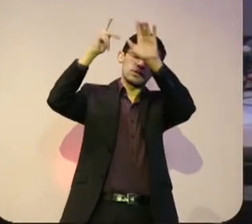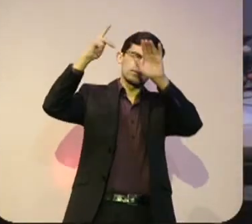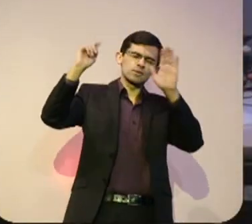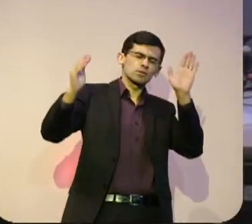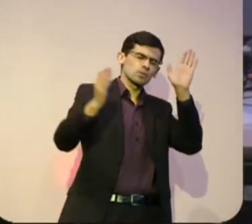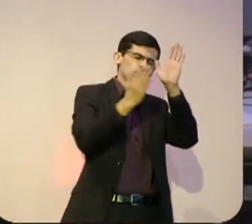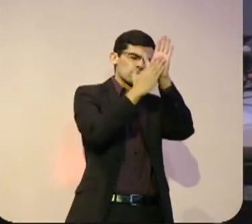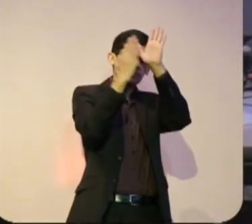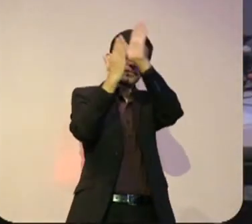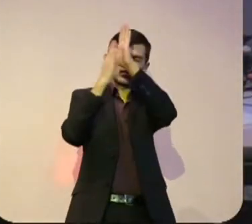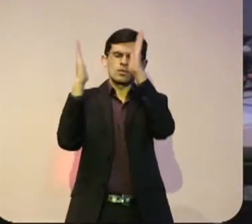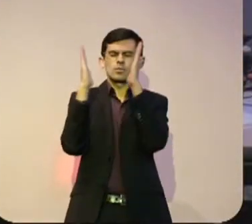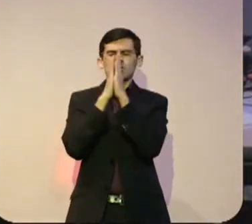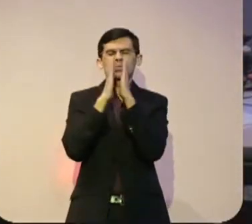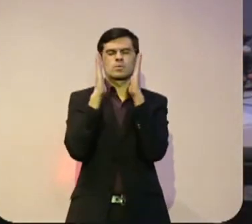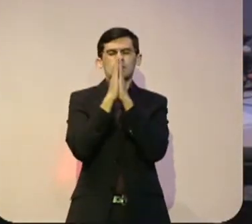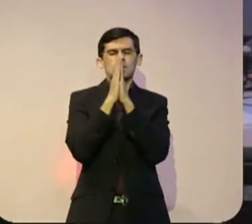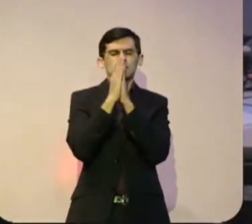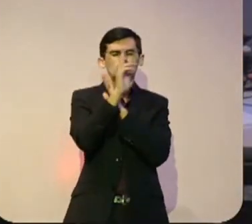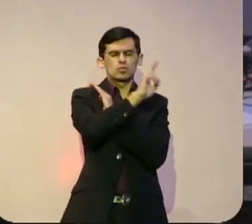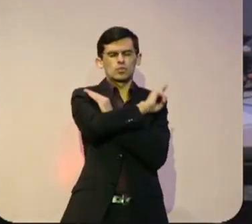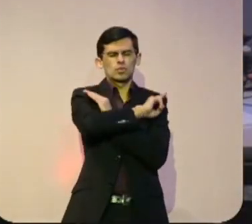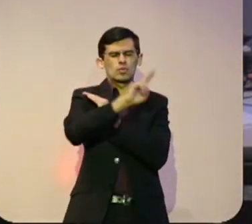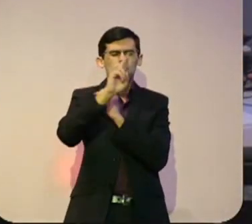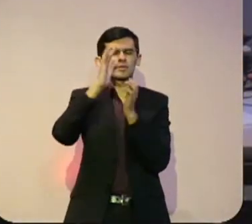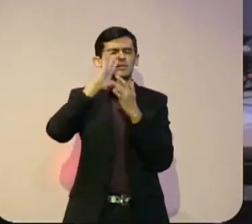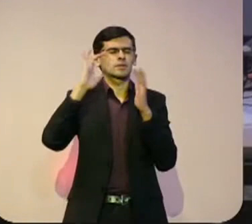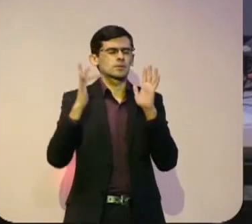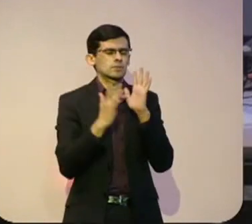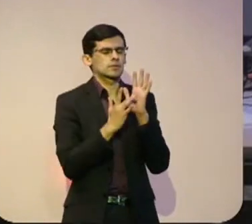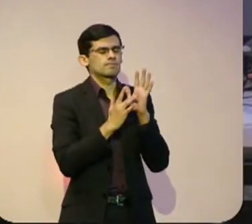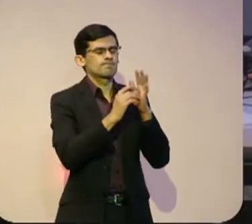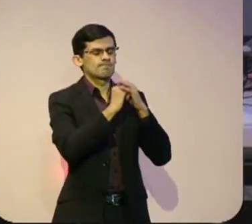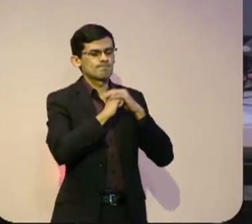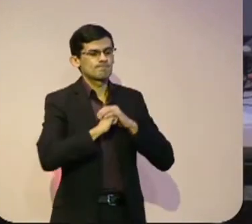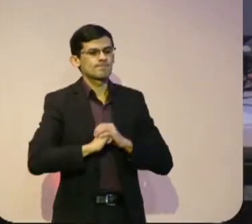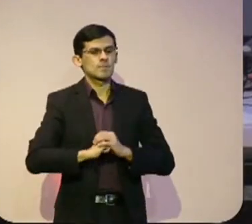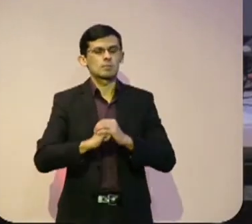louvor. Nós oramos assim, no nome de Jesus. Amém, amém.